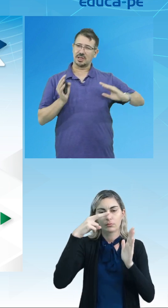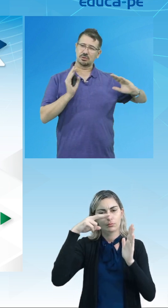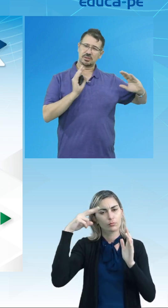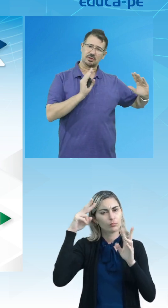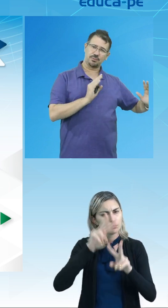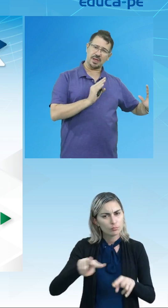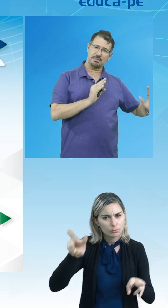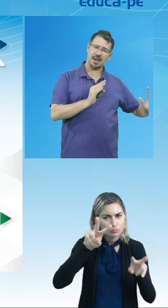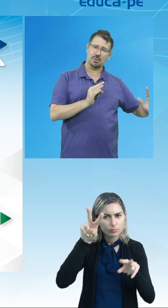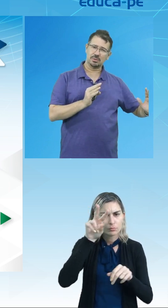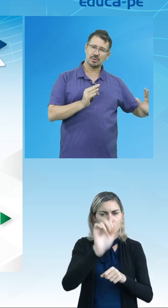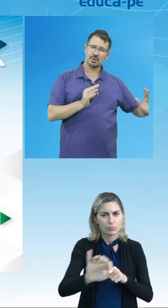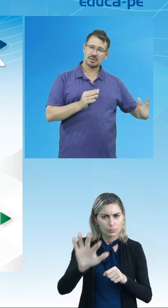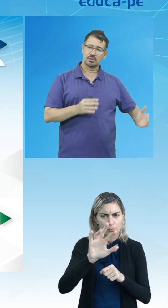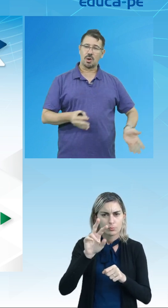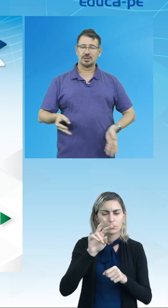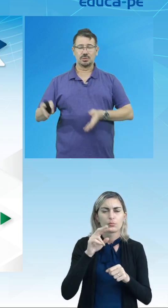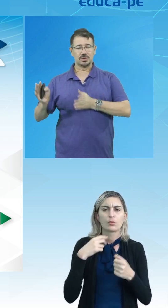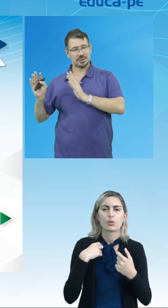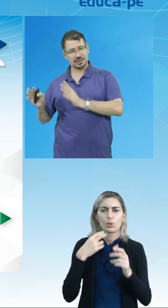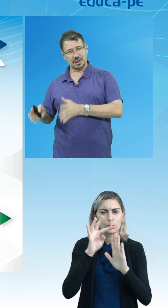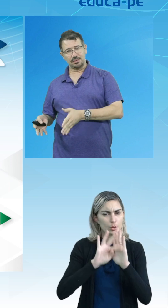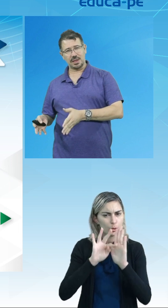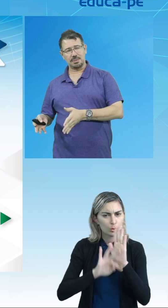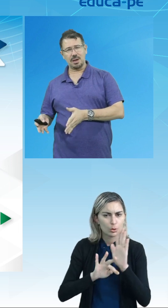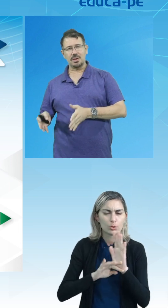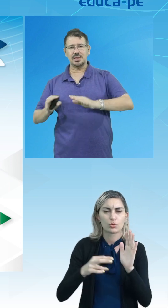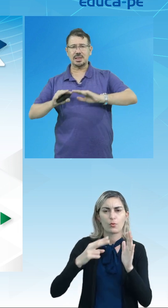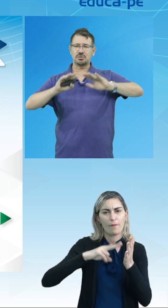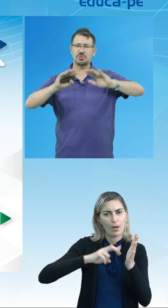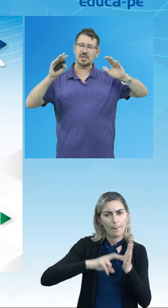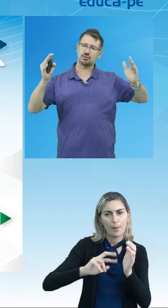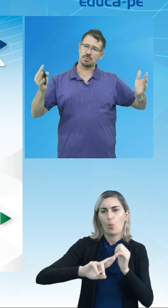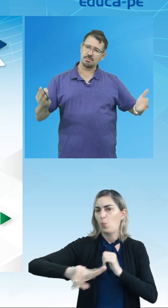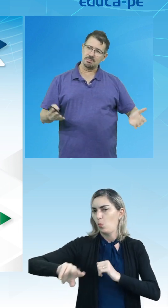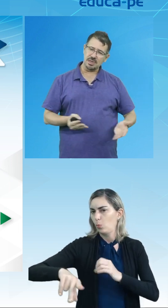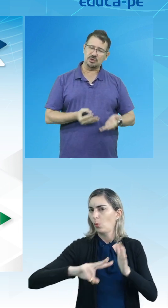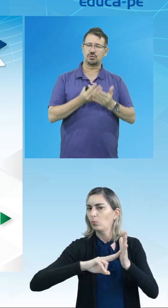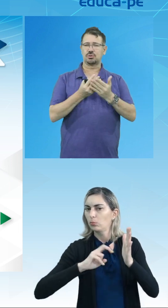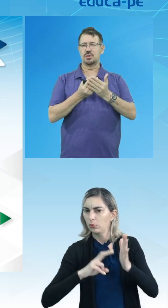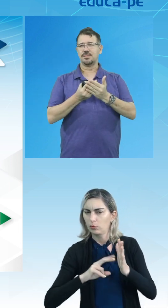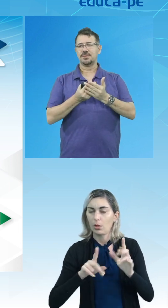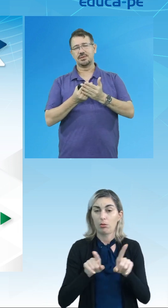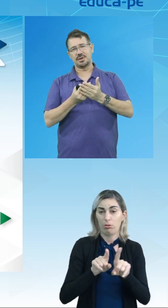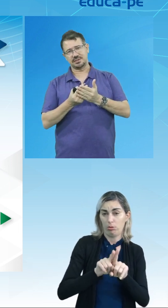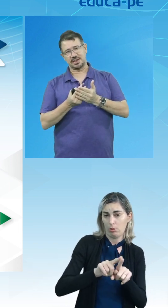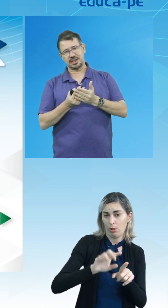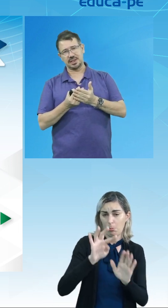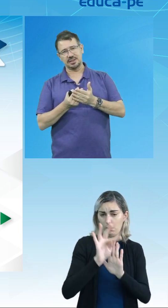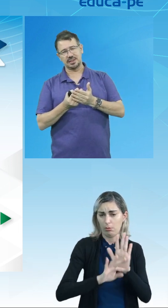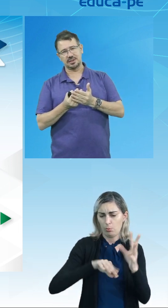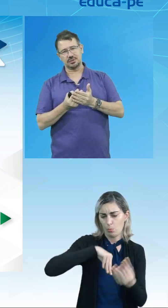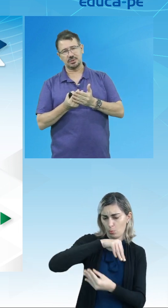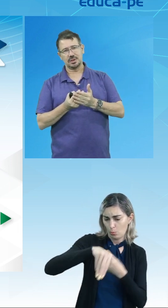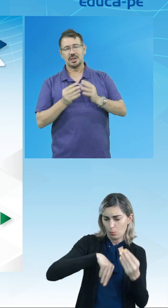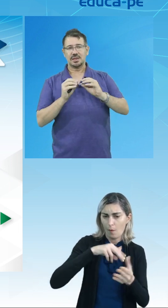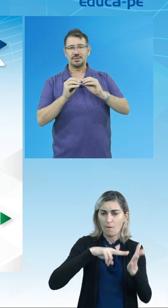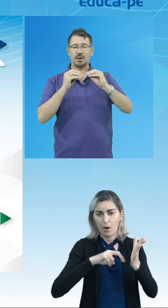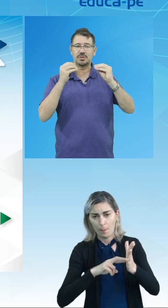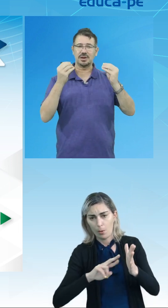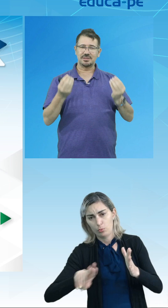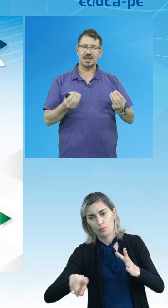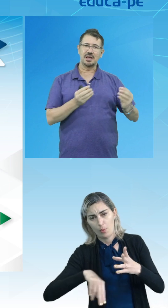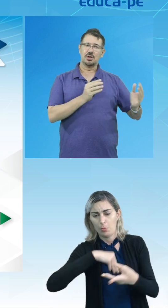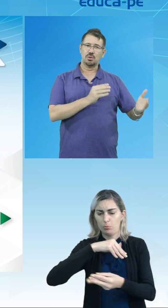temos tanto o texto verbal quanto não verbal e temos o texto misto, que vai ser aquele texto que